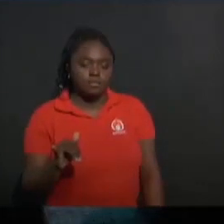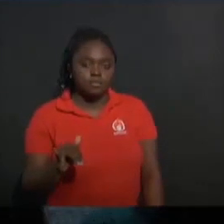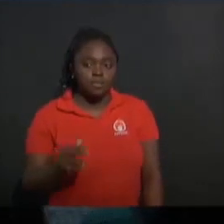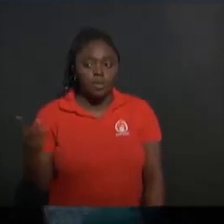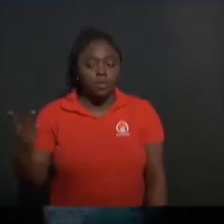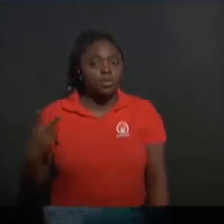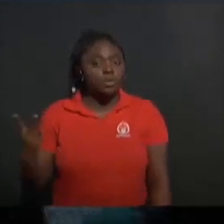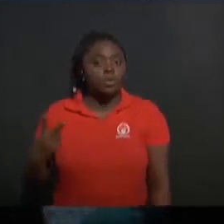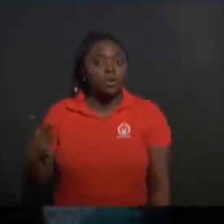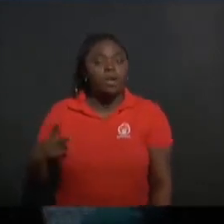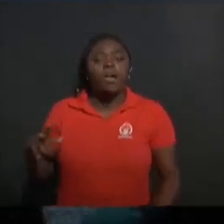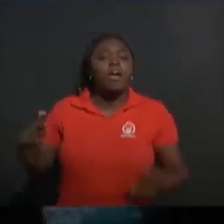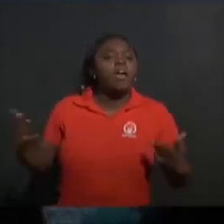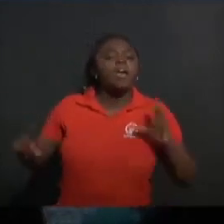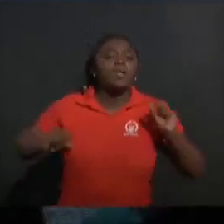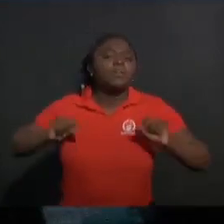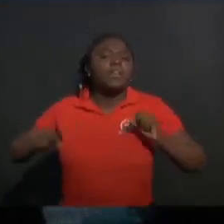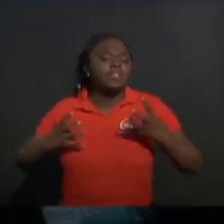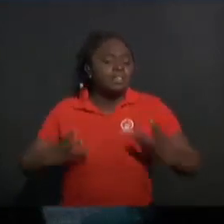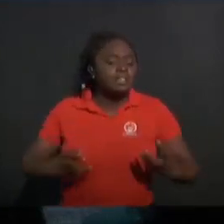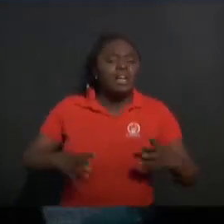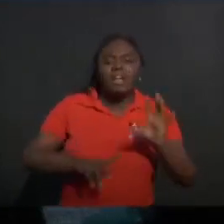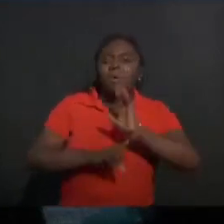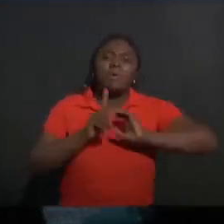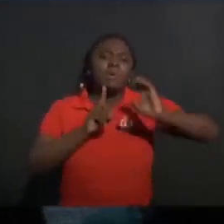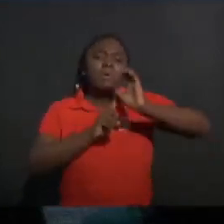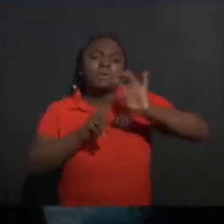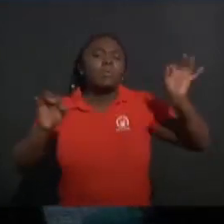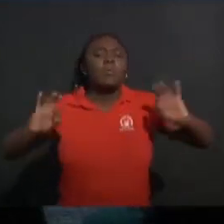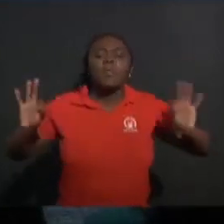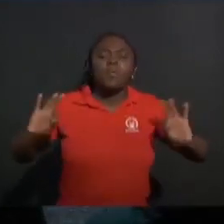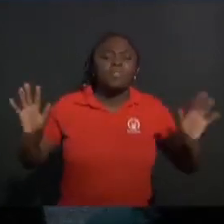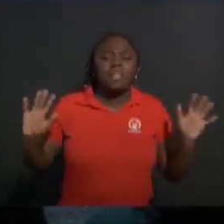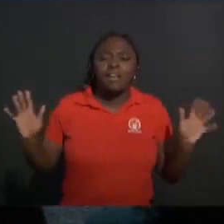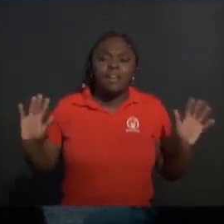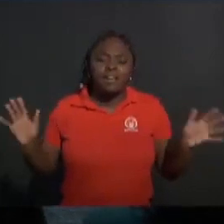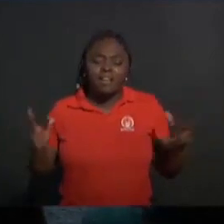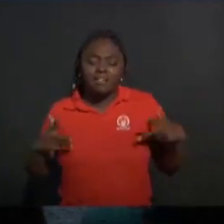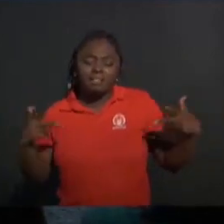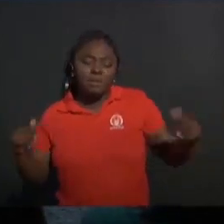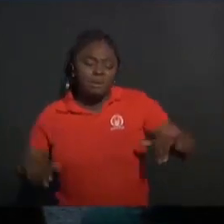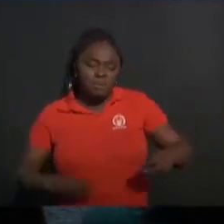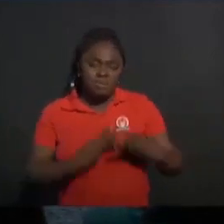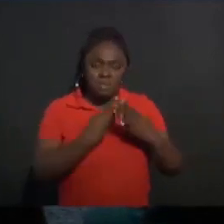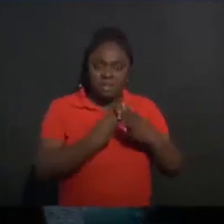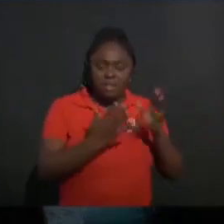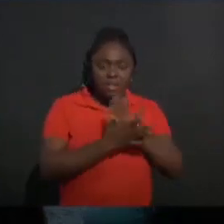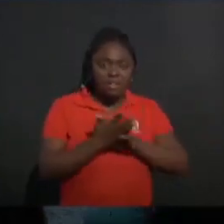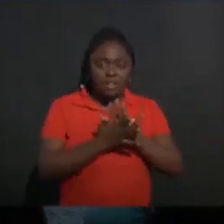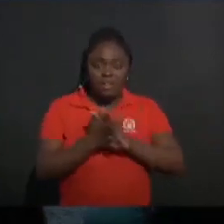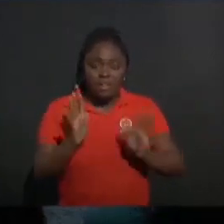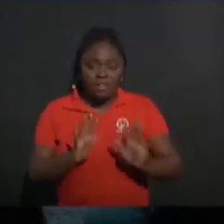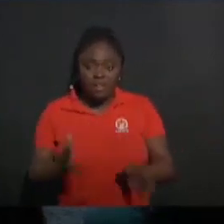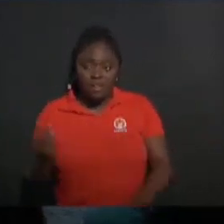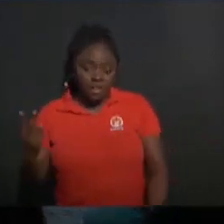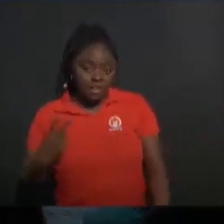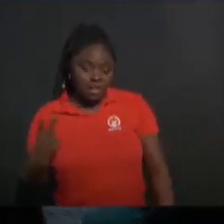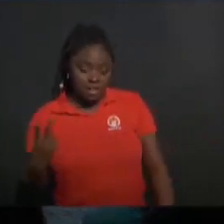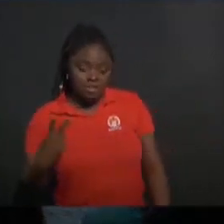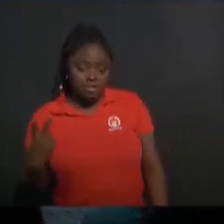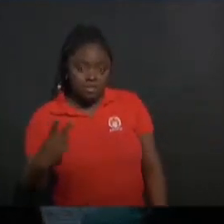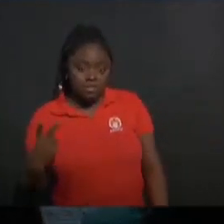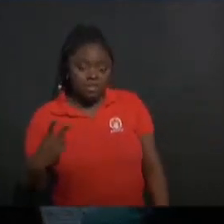Os dois rabinos, era uma cerimônia seca, não era culto, não era nada do judaísmo não, do nada, os caras, era